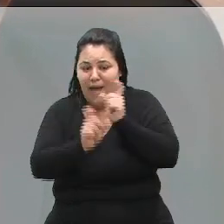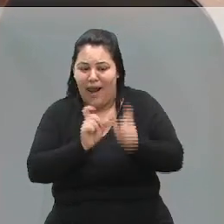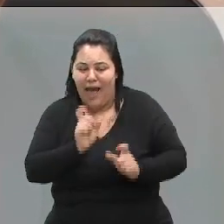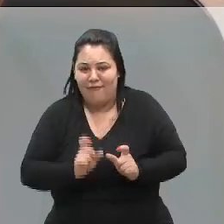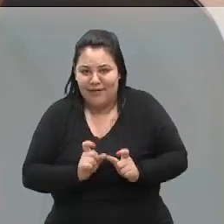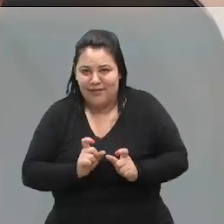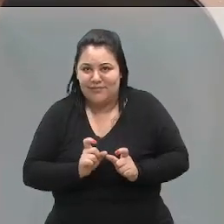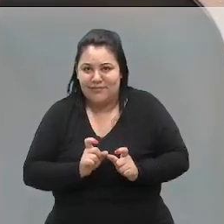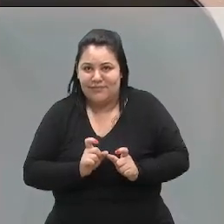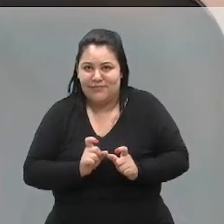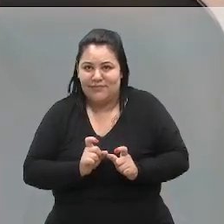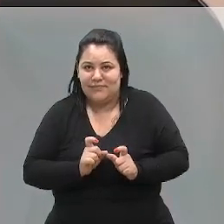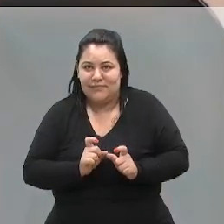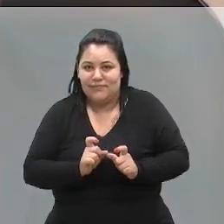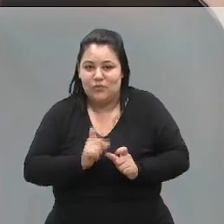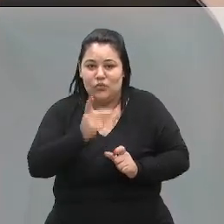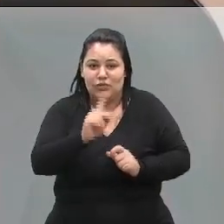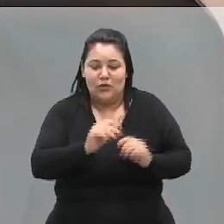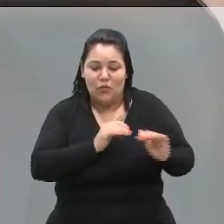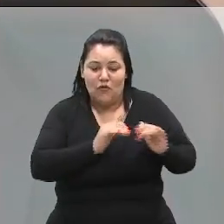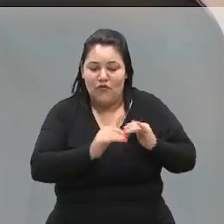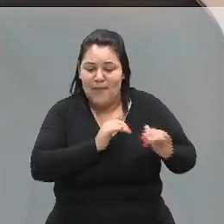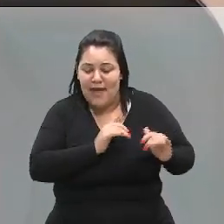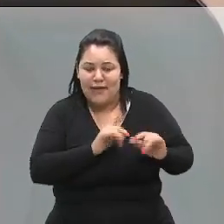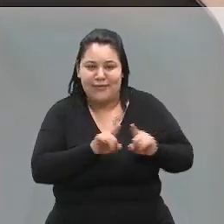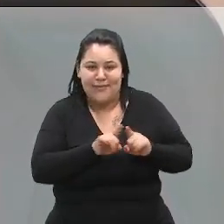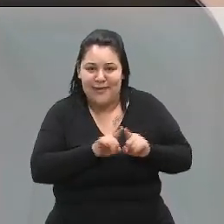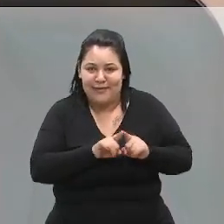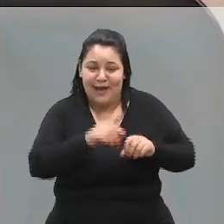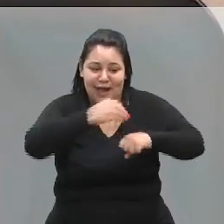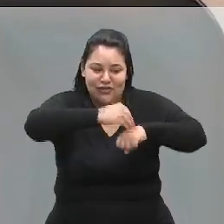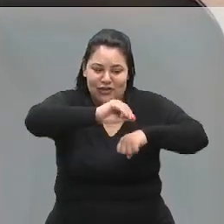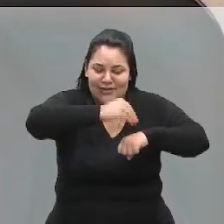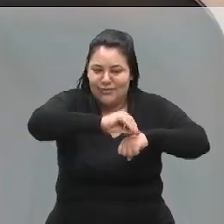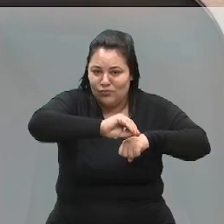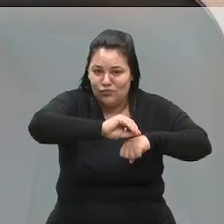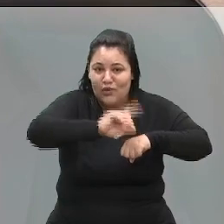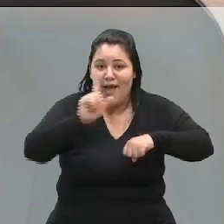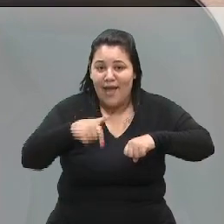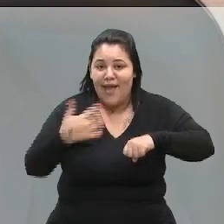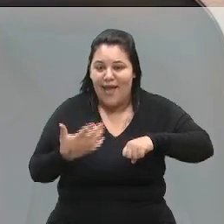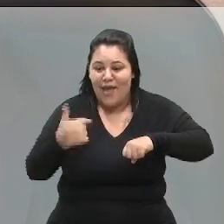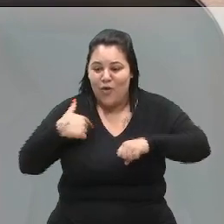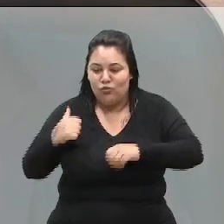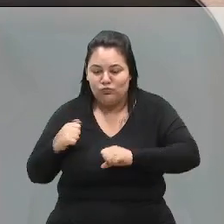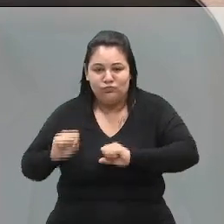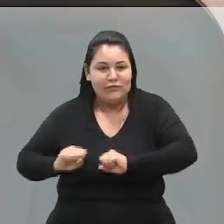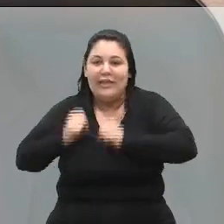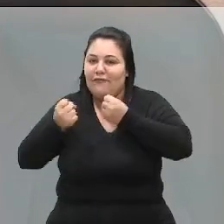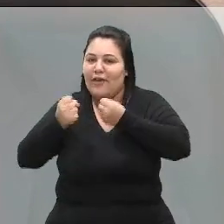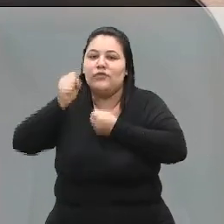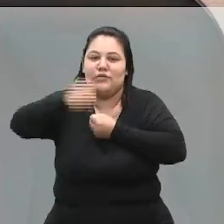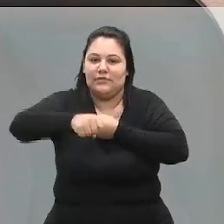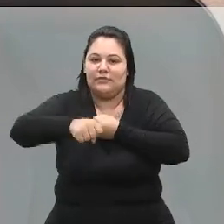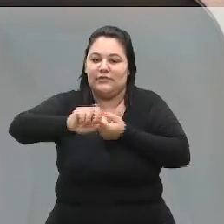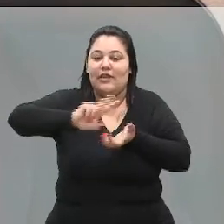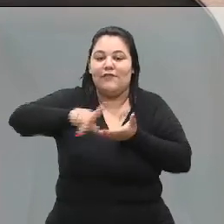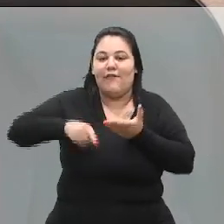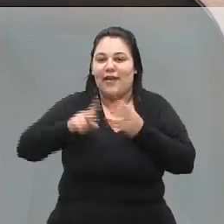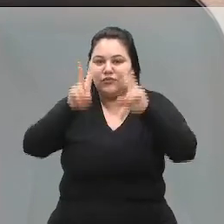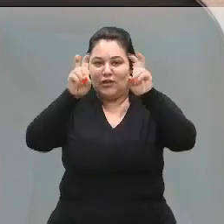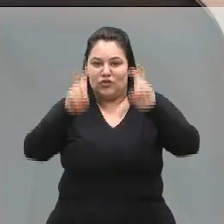esse seu movimento, para essa sua proposição, é algo que eu defendo muito em várias matérias que eu